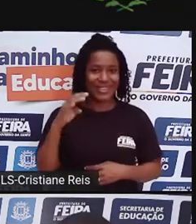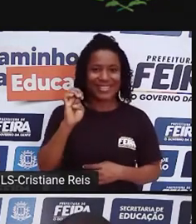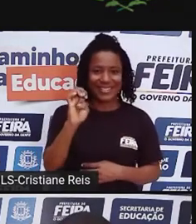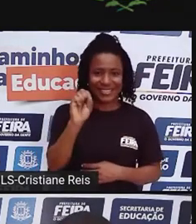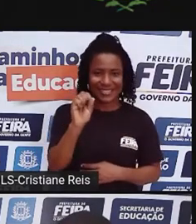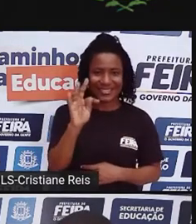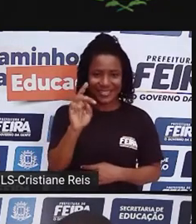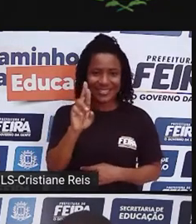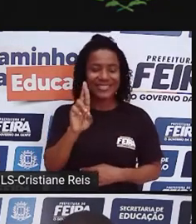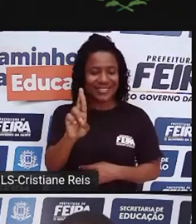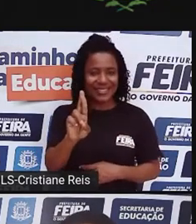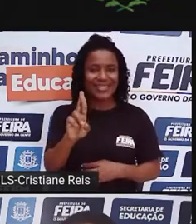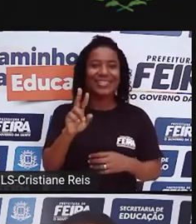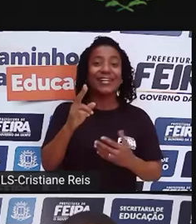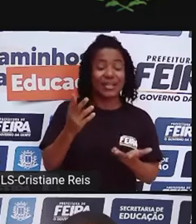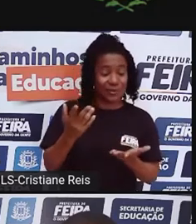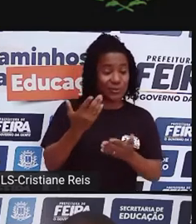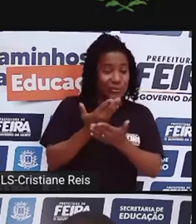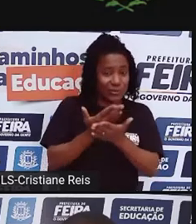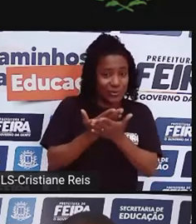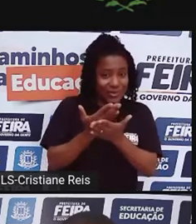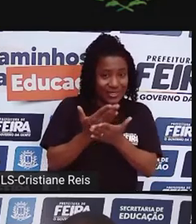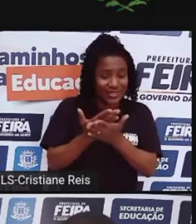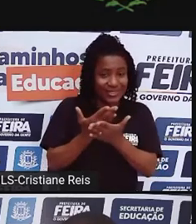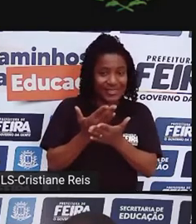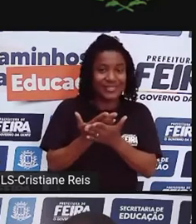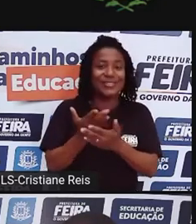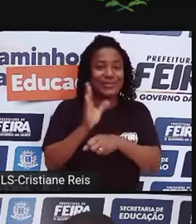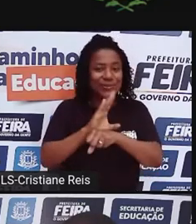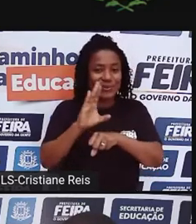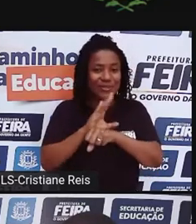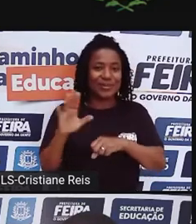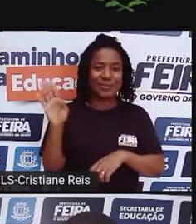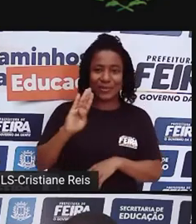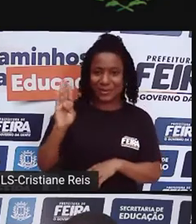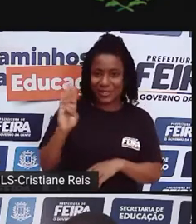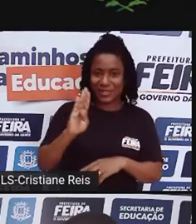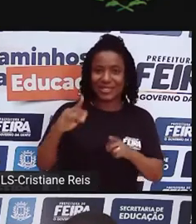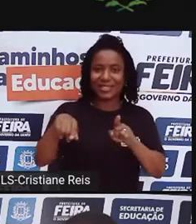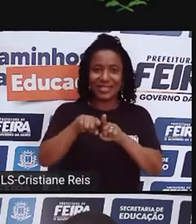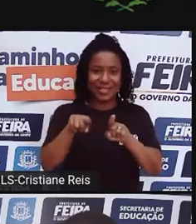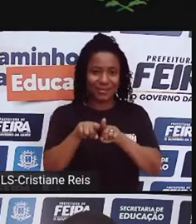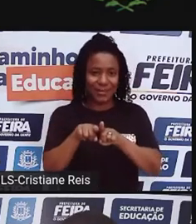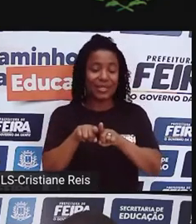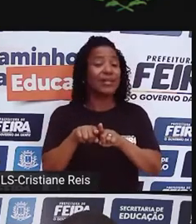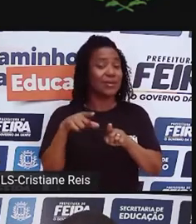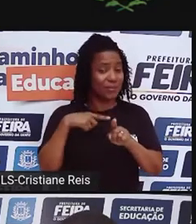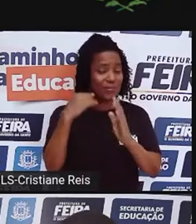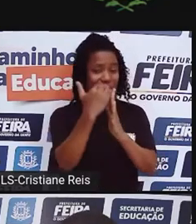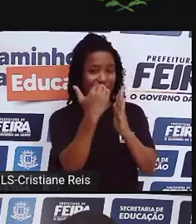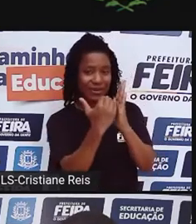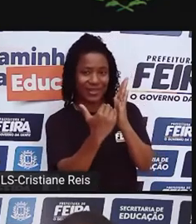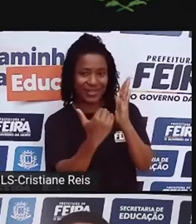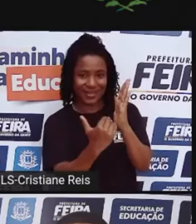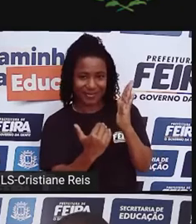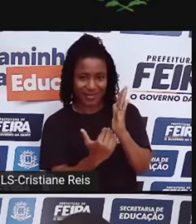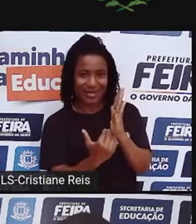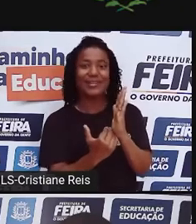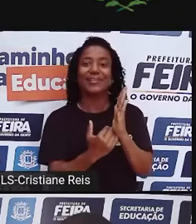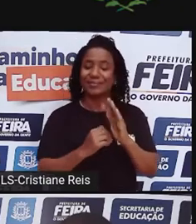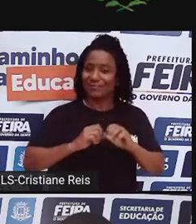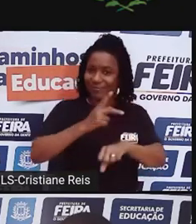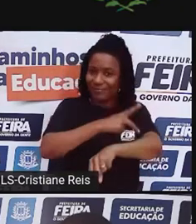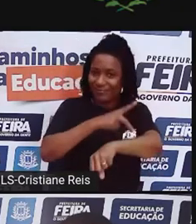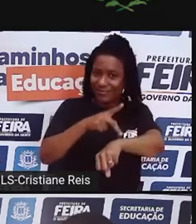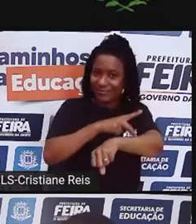de licenciatura em Ciências Biológicas. Eu também faço parte do programa Residência Pedagógica da UFES, que é um programa